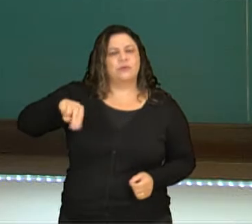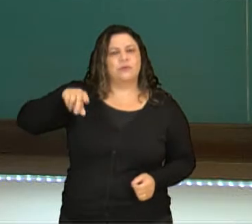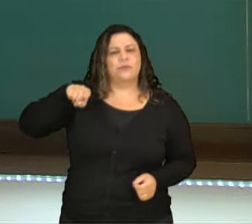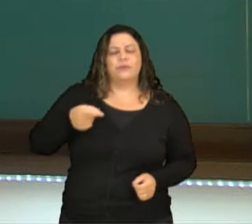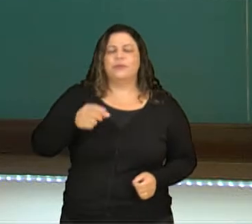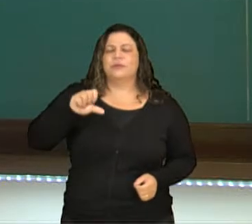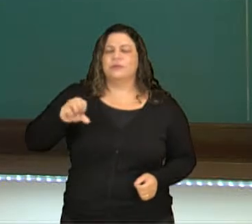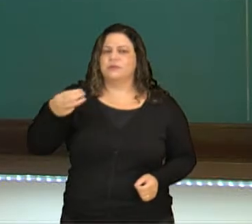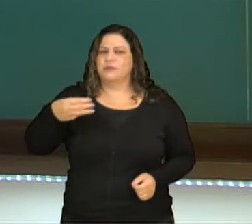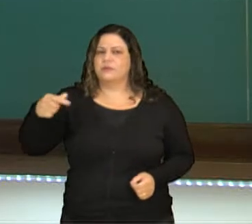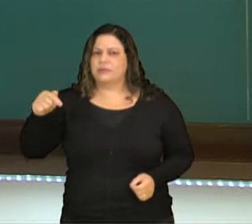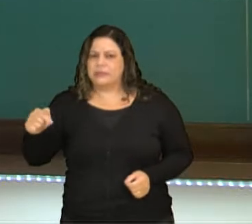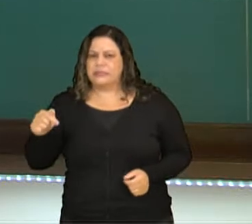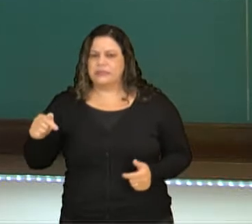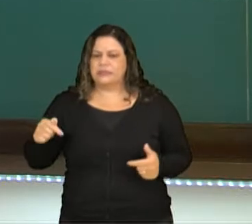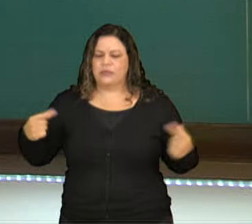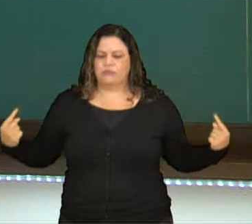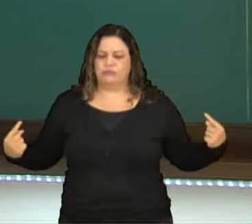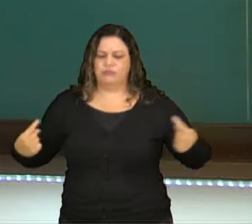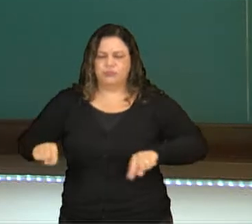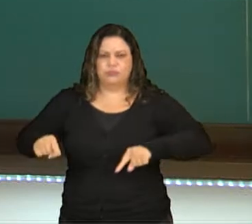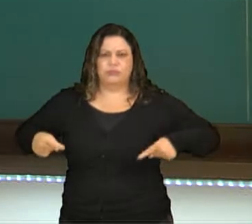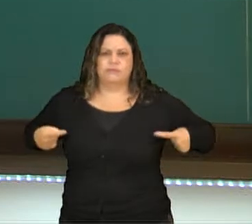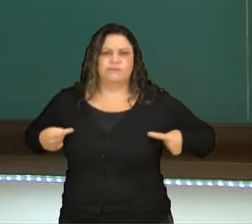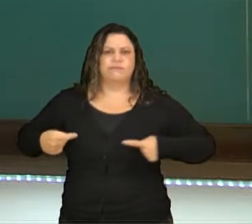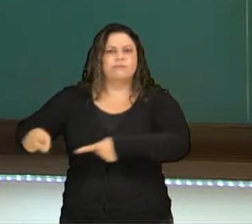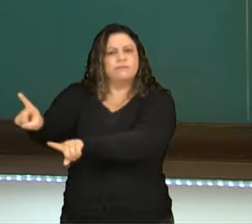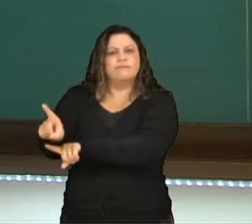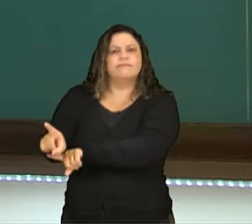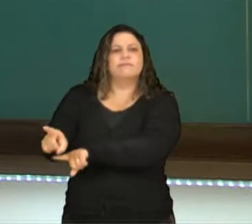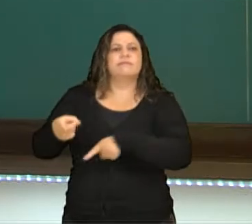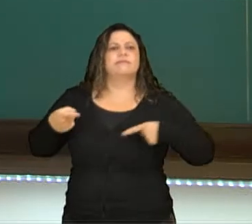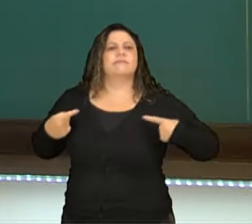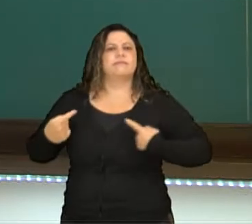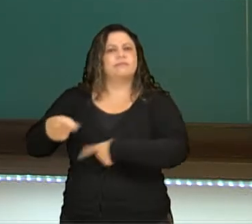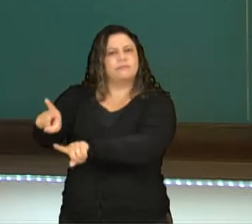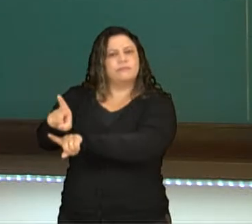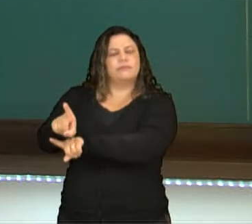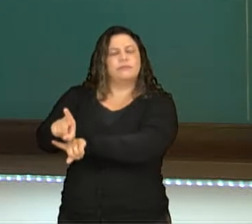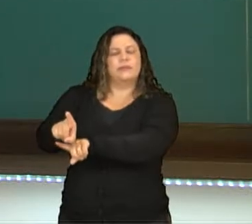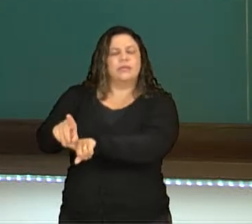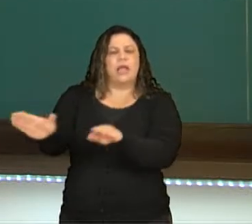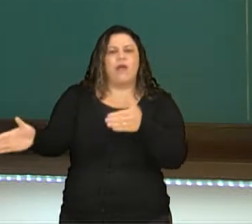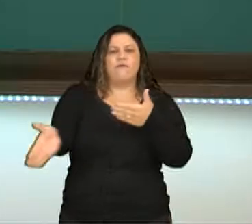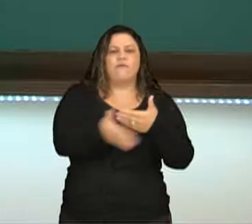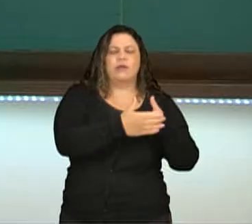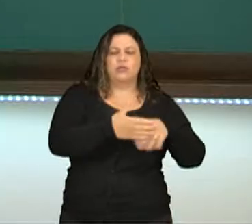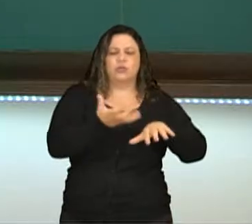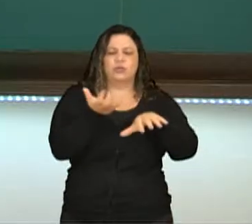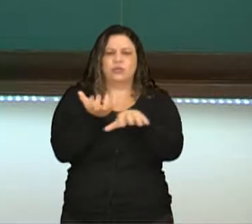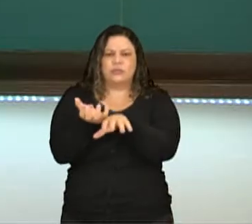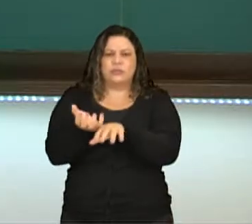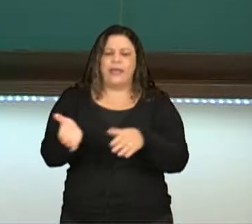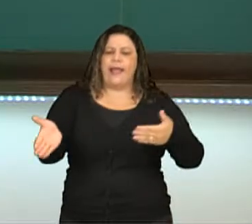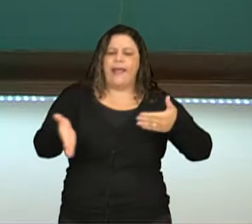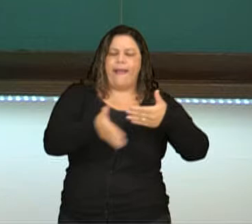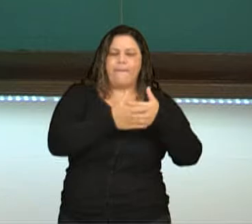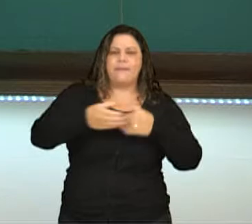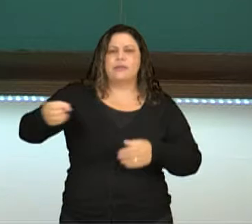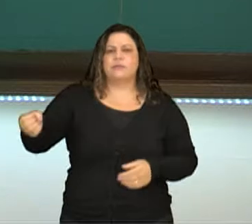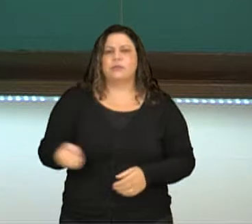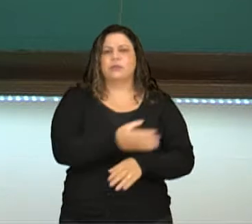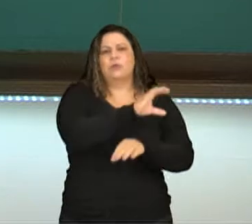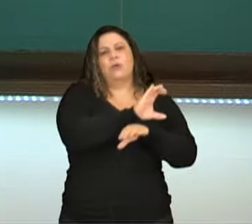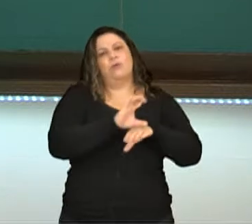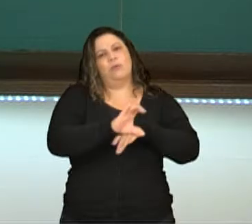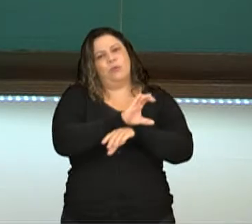de combater essa tentativa de ataque, anunciou o fechamento do Congresso Nacional e uma nova